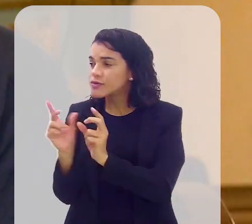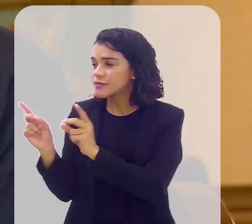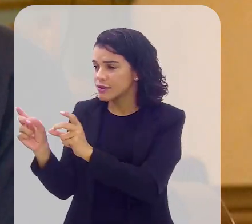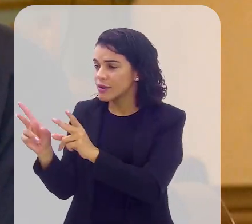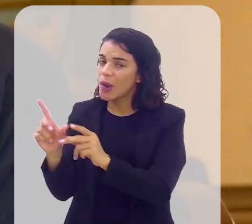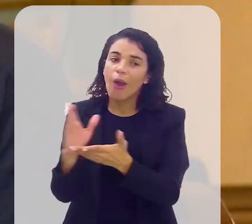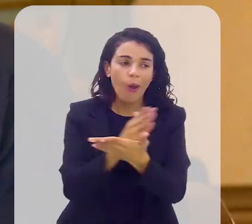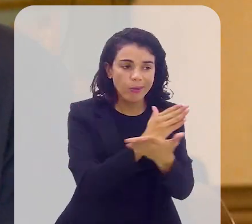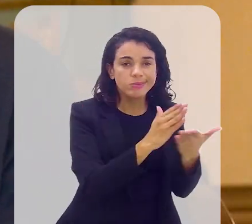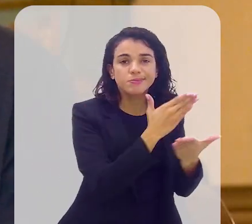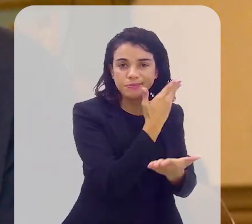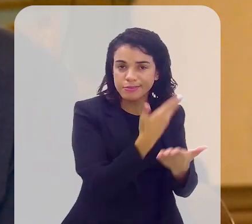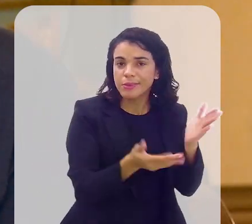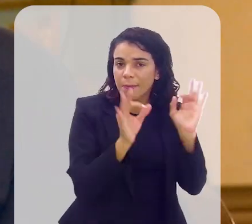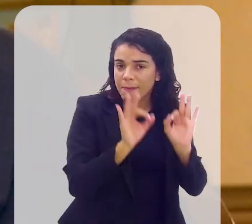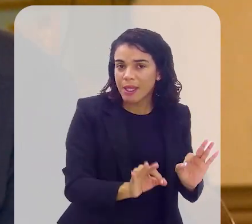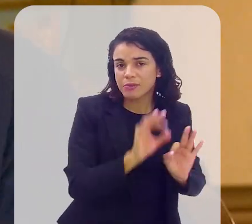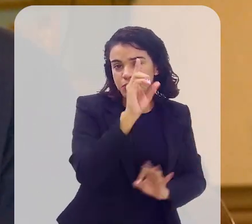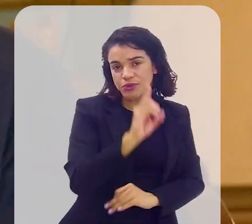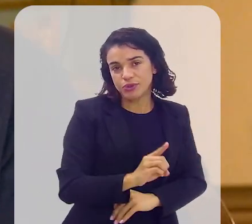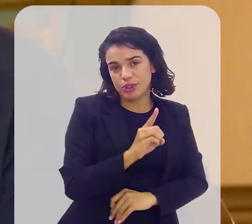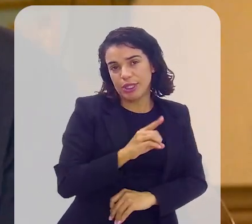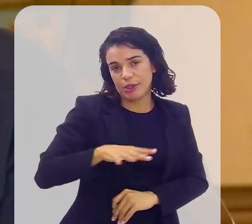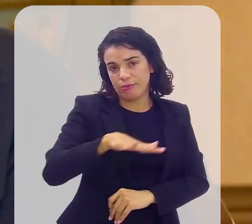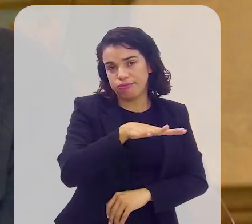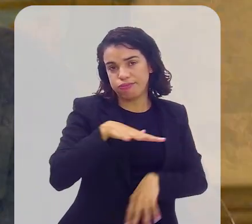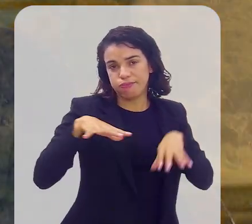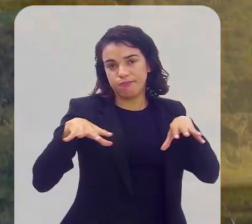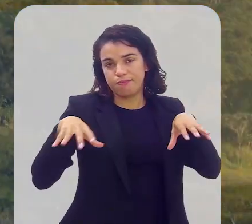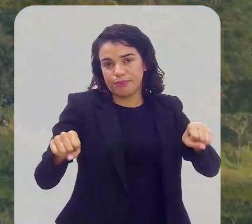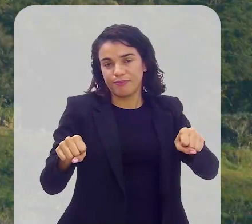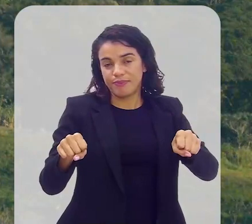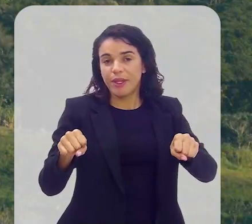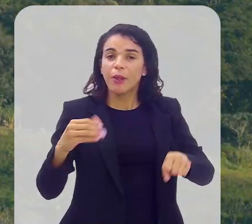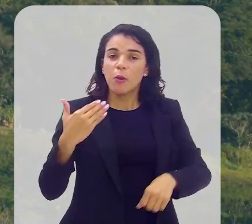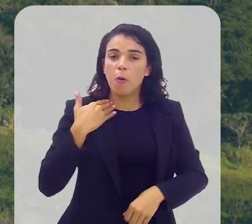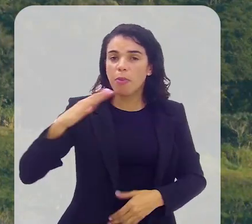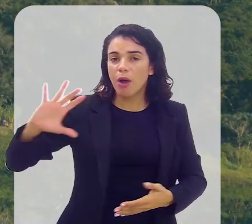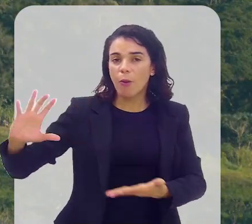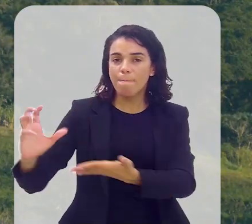claros. Alguns venderam, outros perderam mesmo o direito aqui